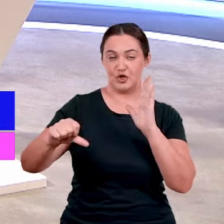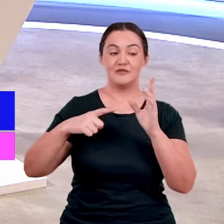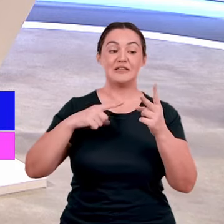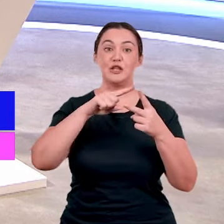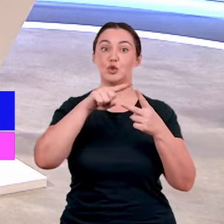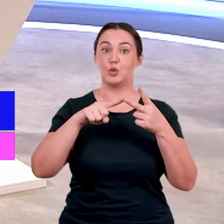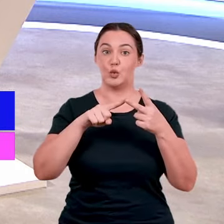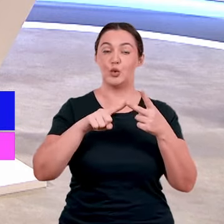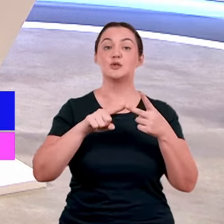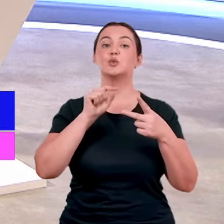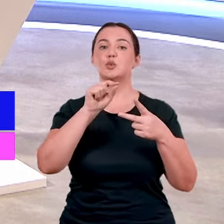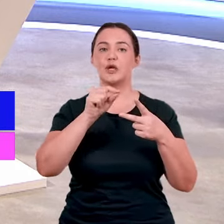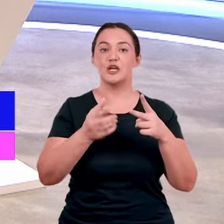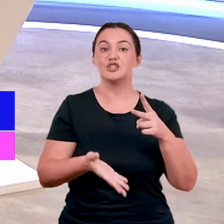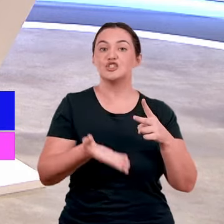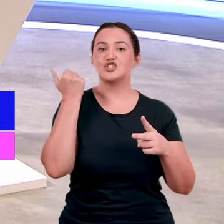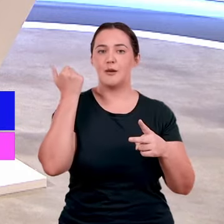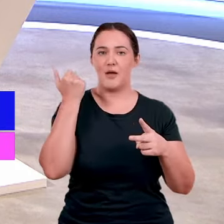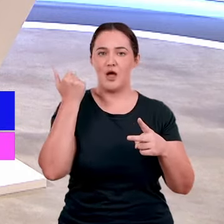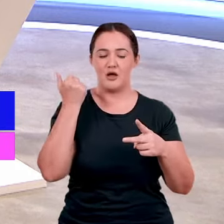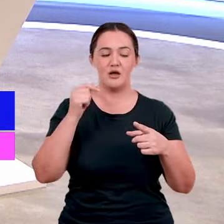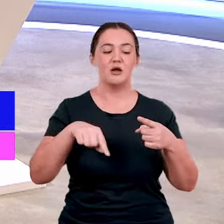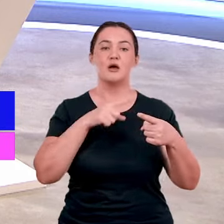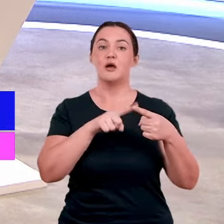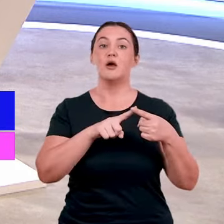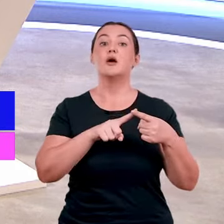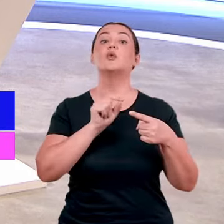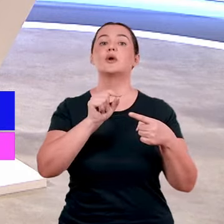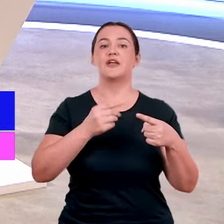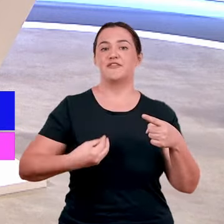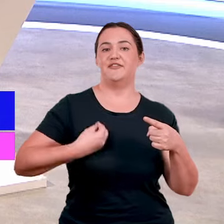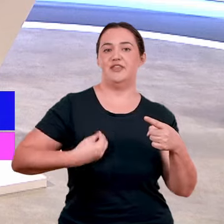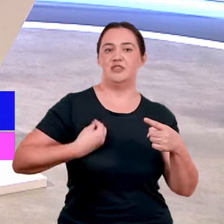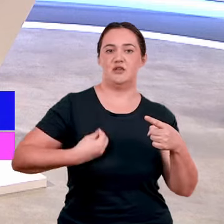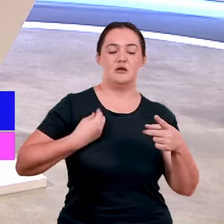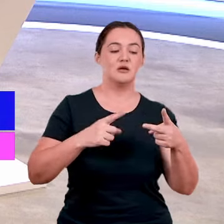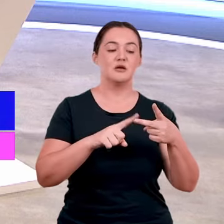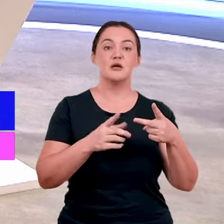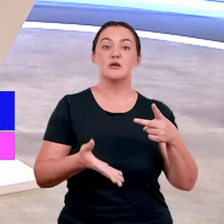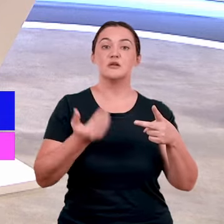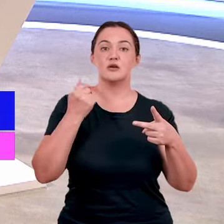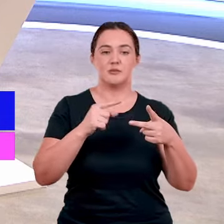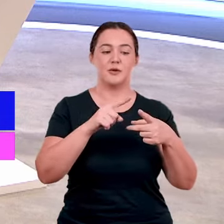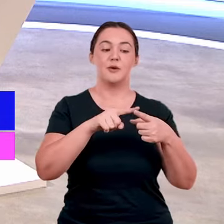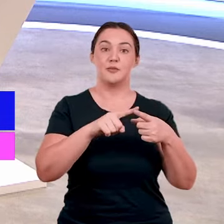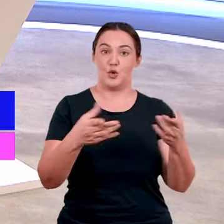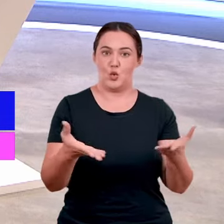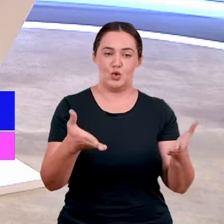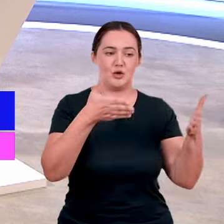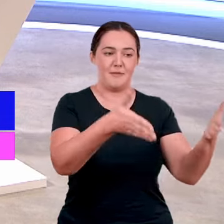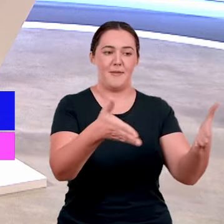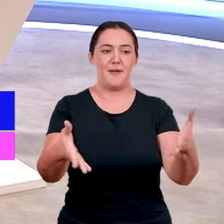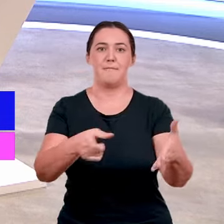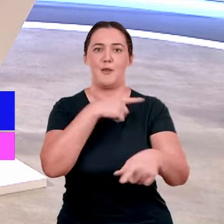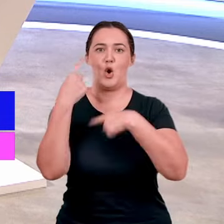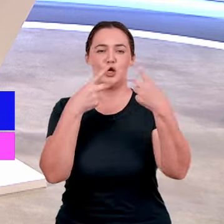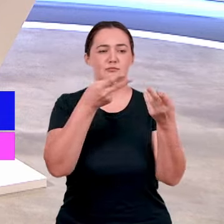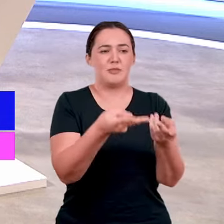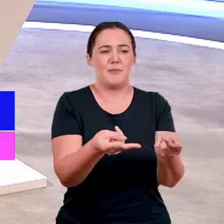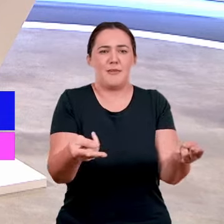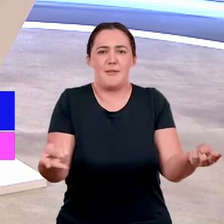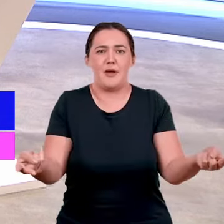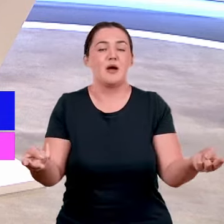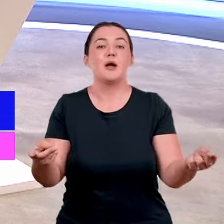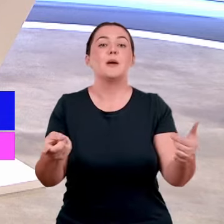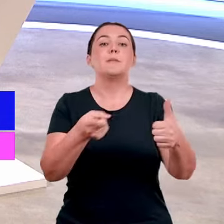a ressurreição da vida e a ressurreição do juízo. Então, os mortos que estão hoje descansando nas sepulturas,